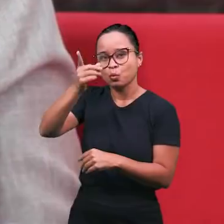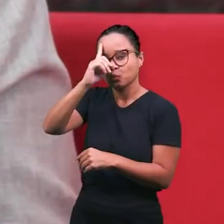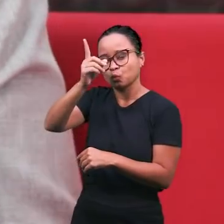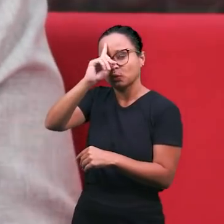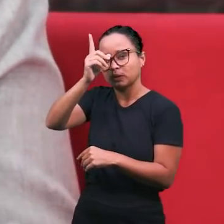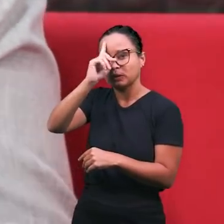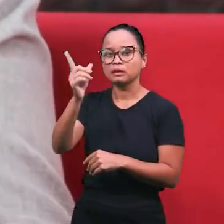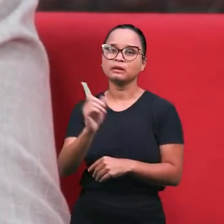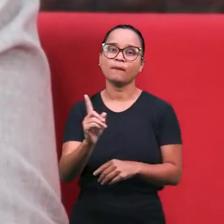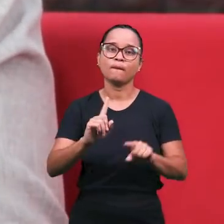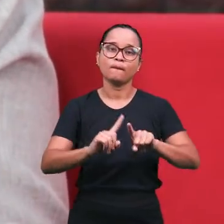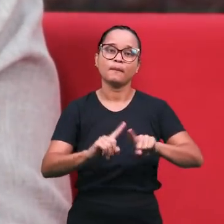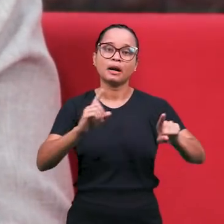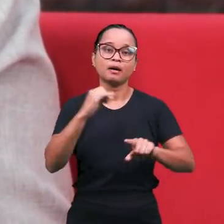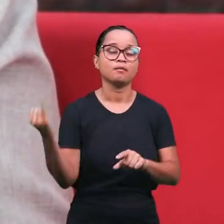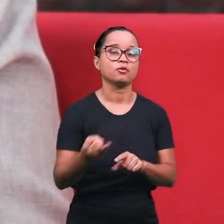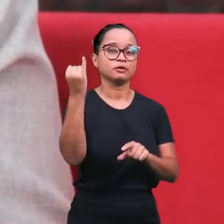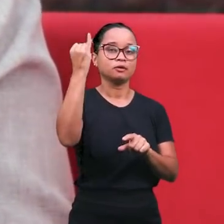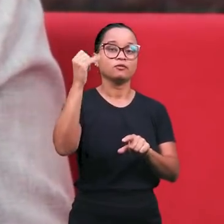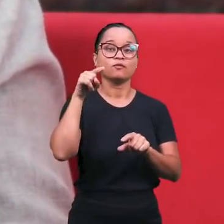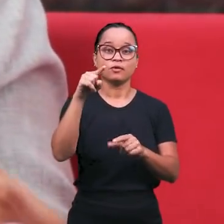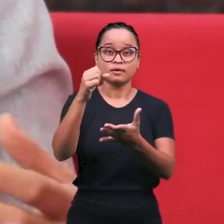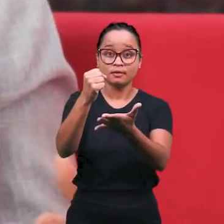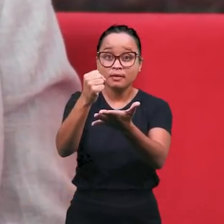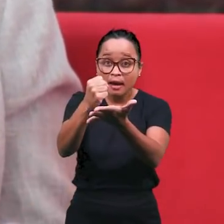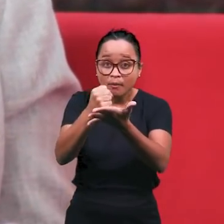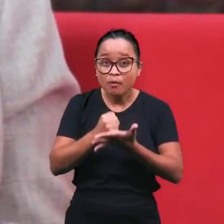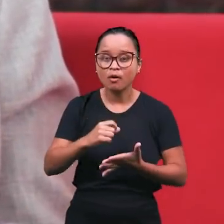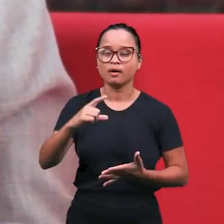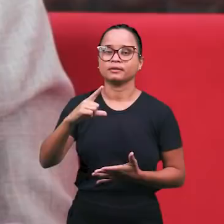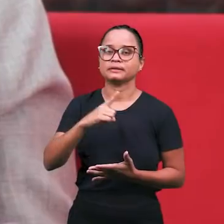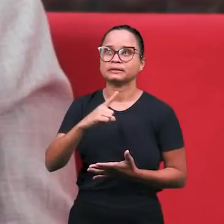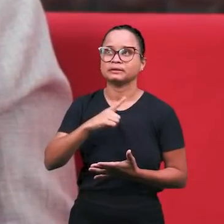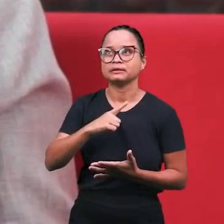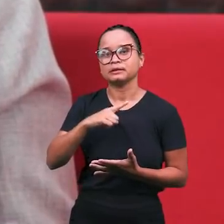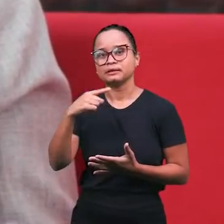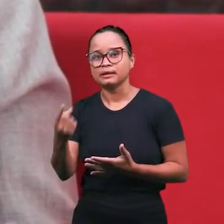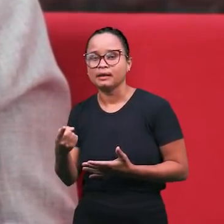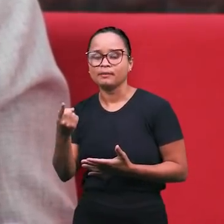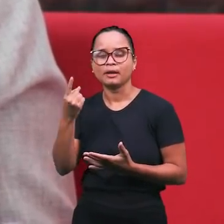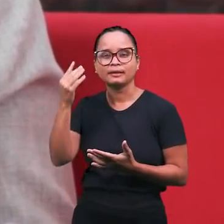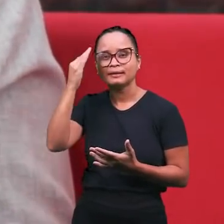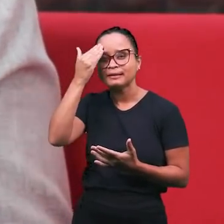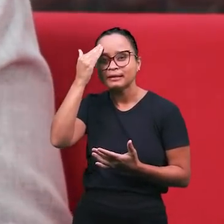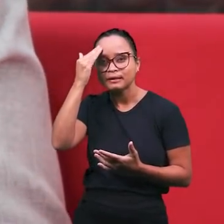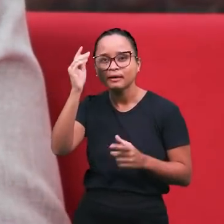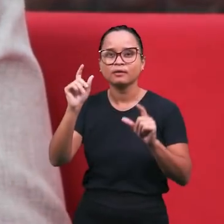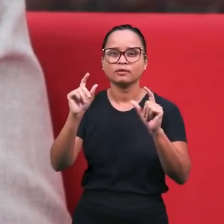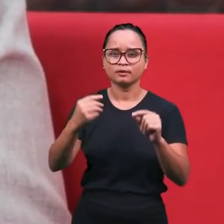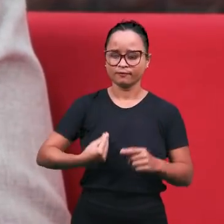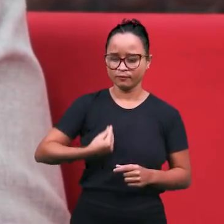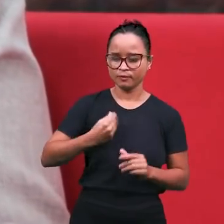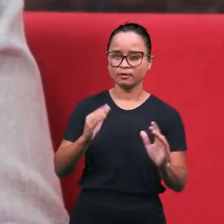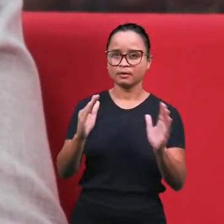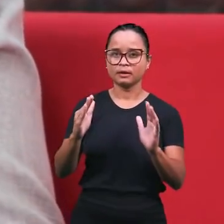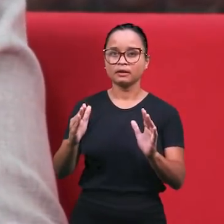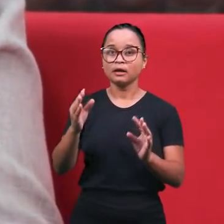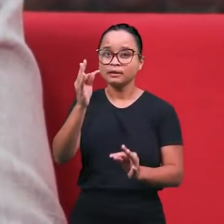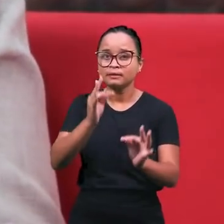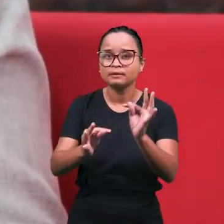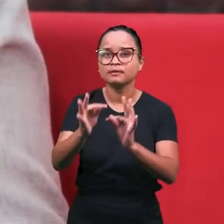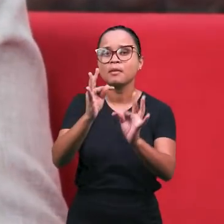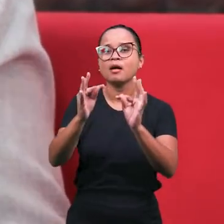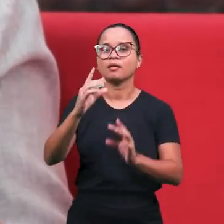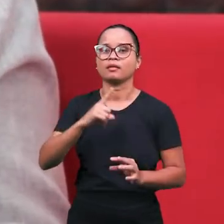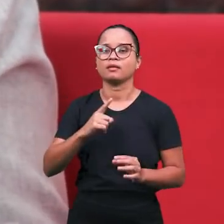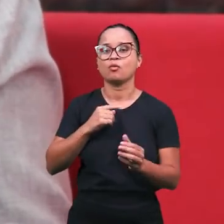os dias. O mais importante é você procurar ajuda, procurar uma identificação daquilo que você está vivendo, ser tratado. E